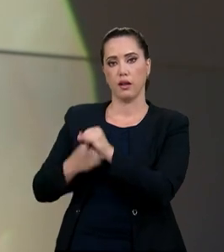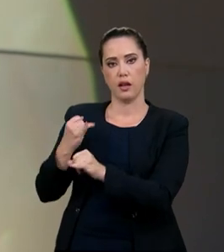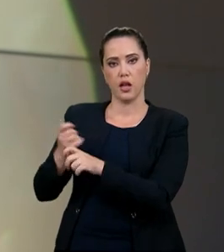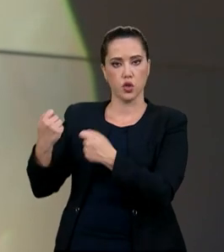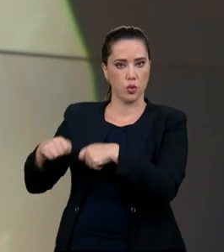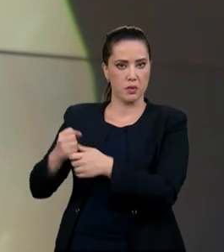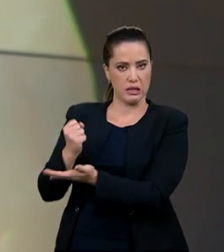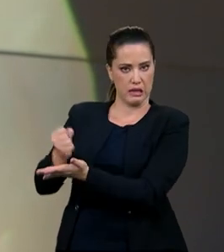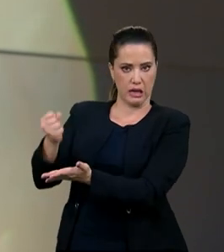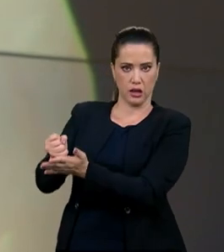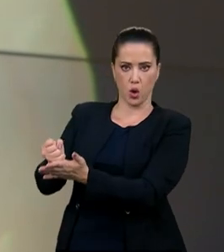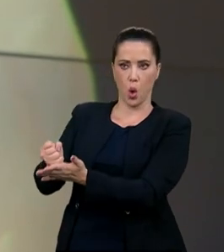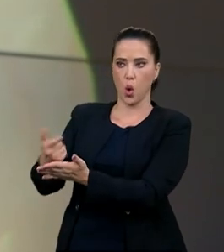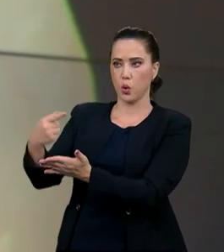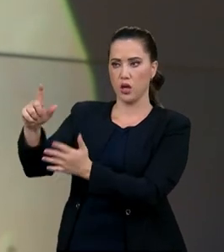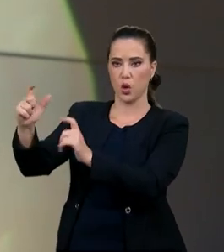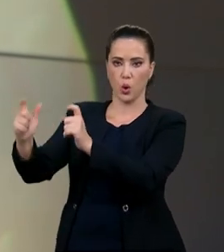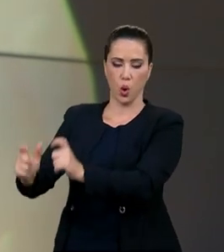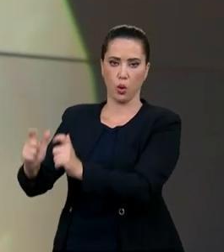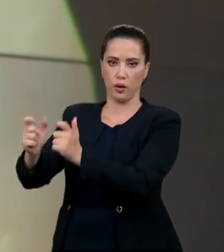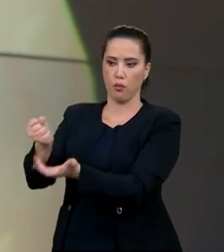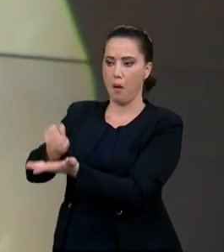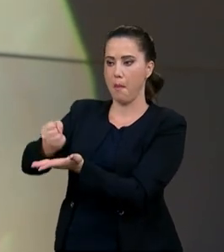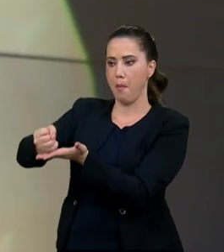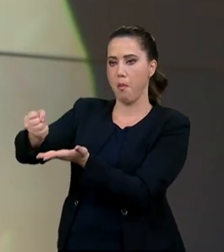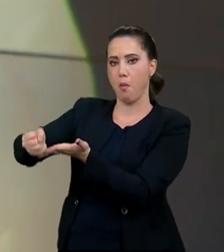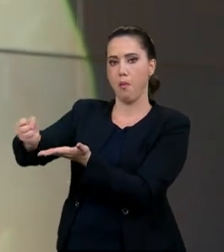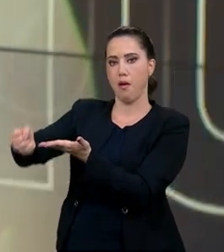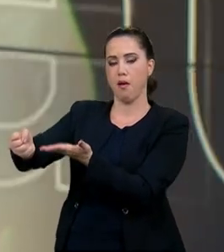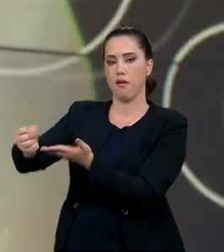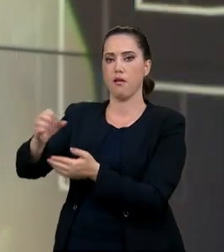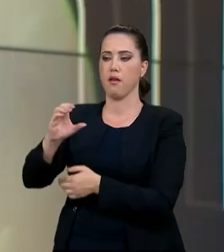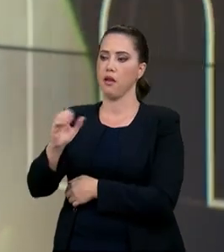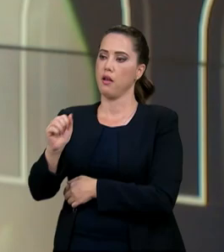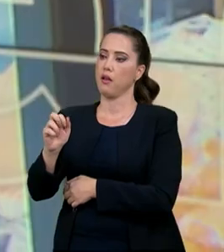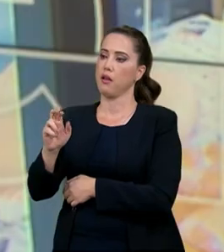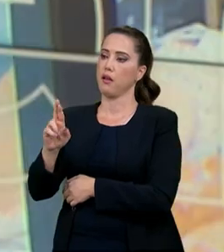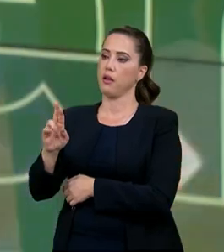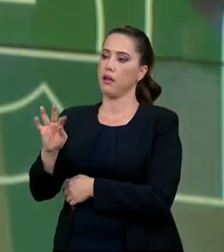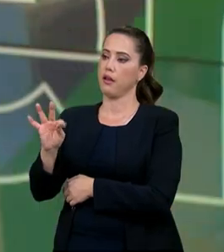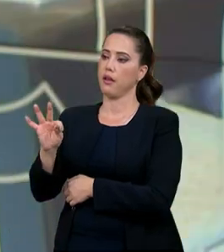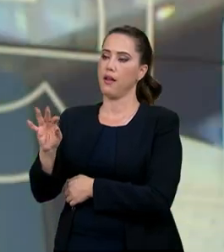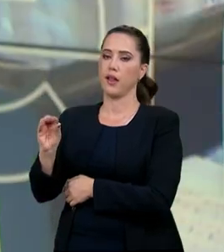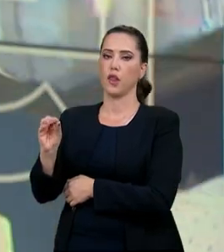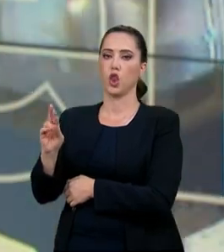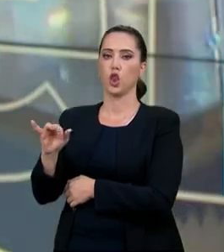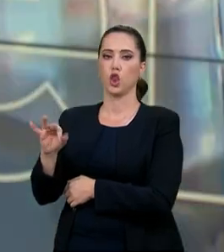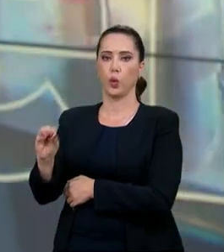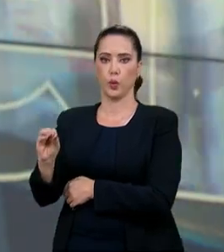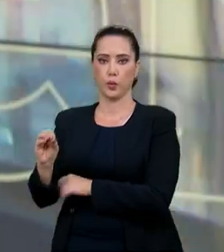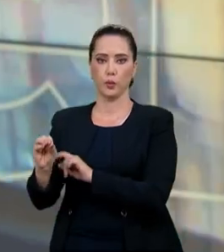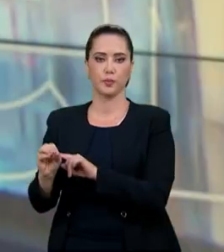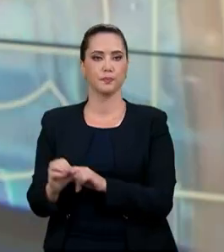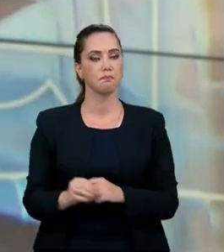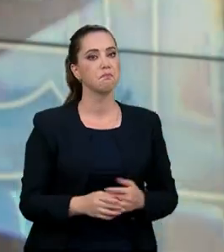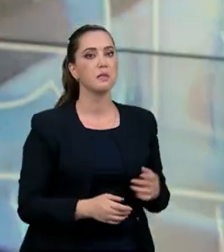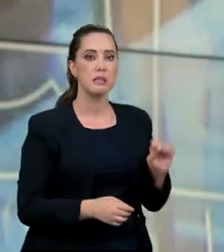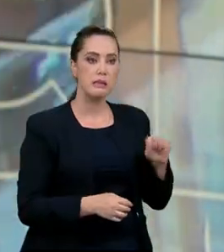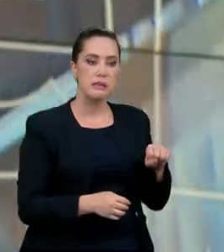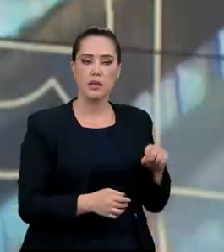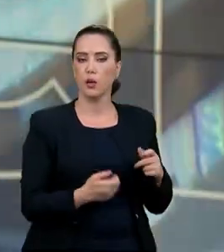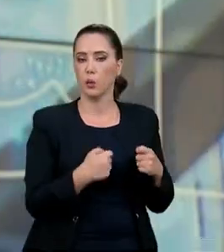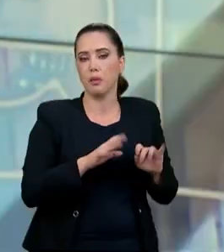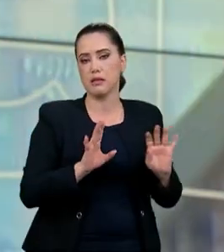Paulo. A gente vê isso também como um marco importante, porque ele reduz custo justamente para o